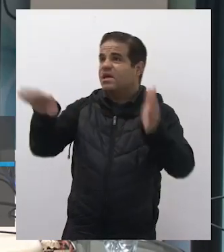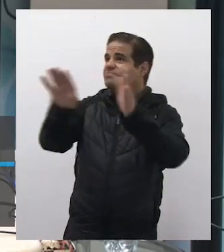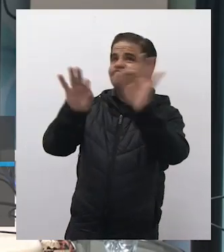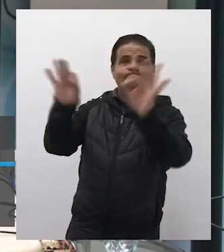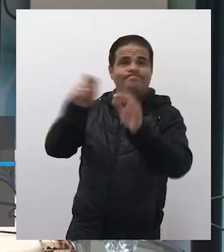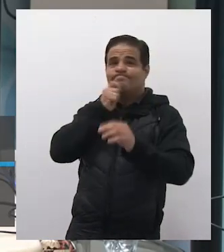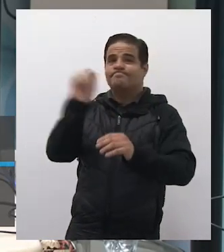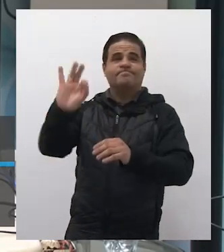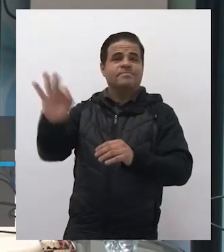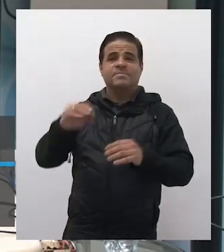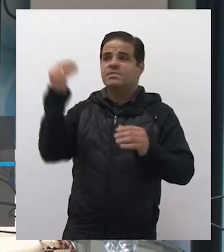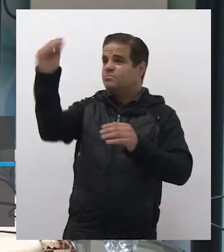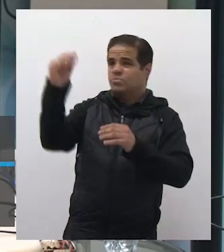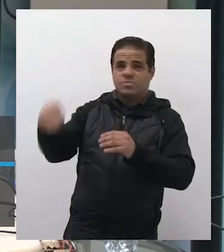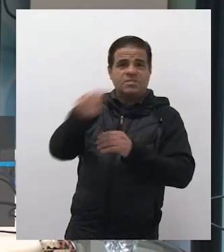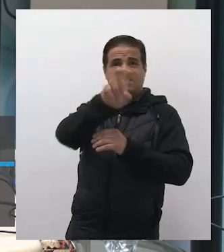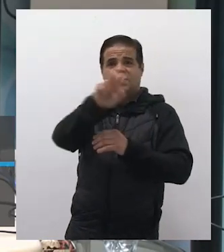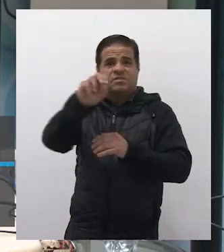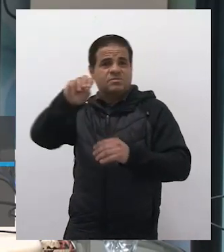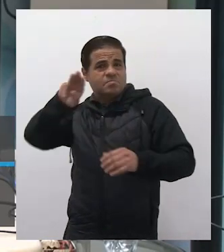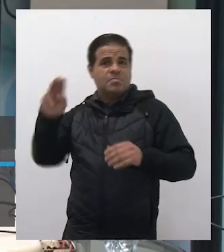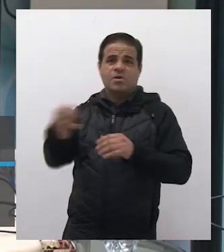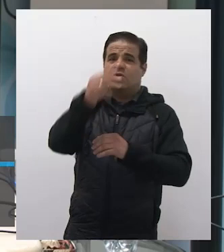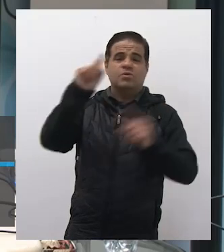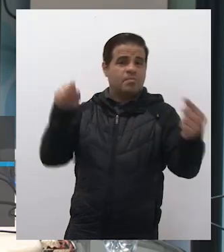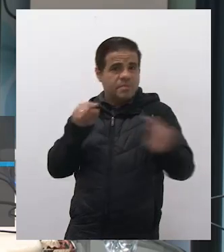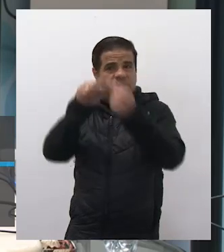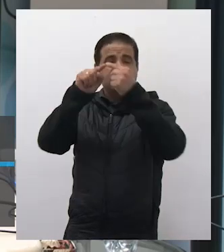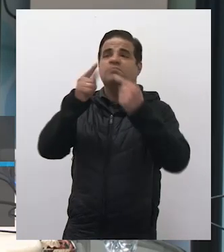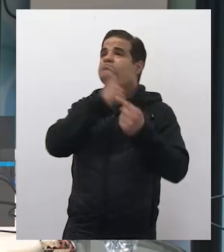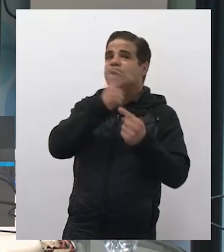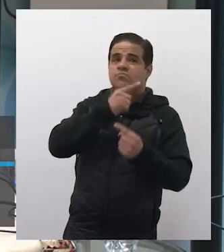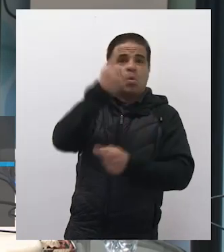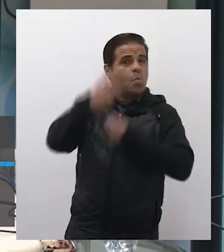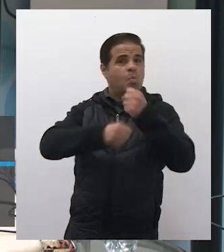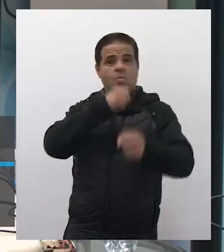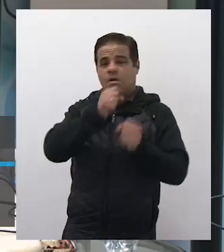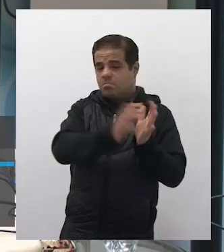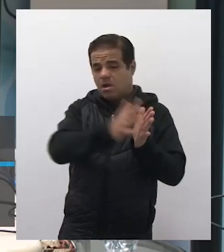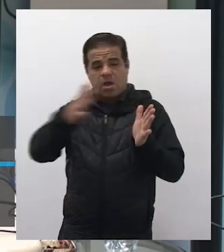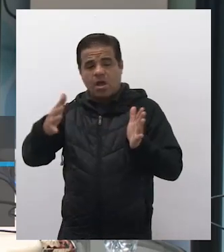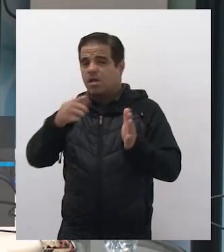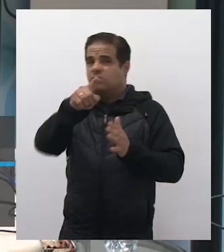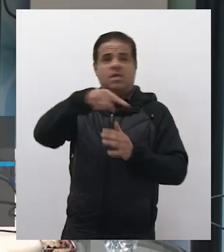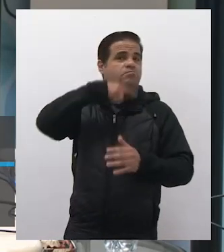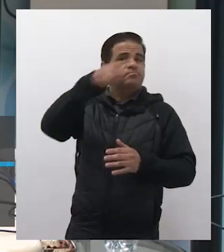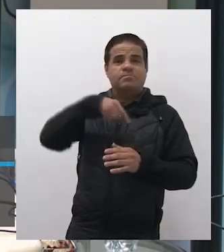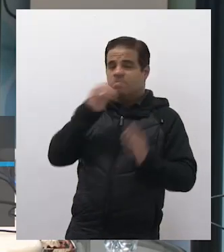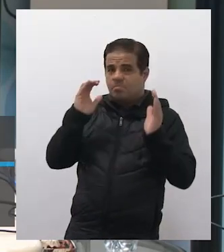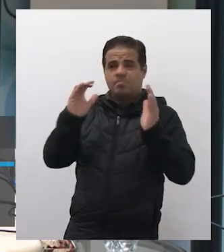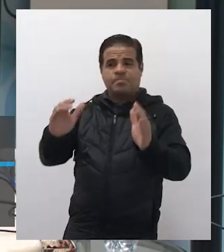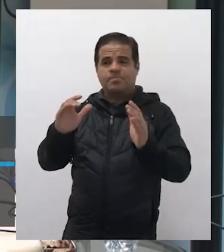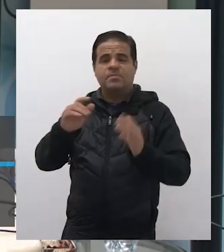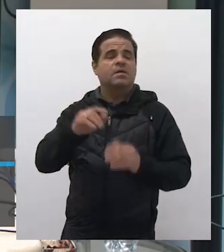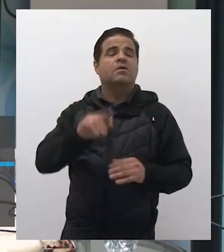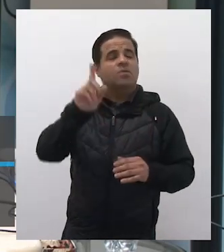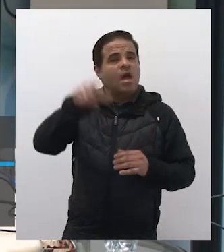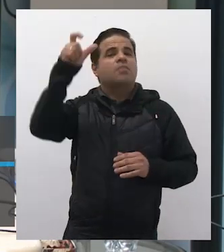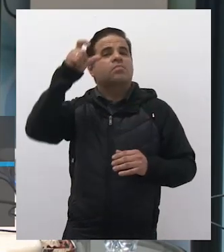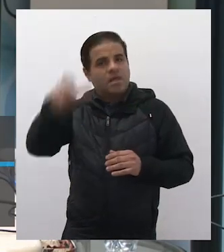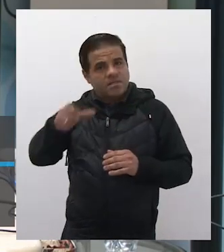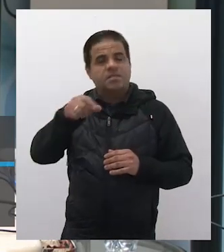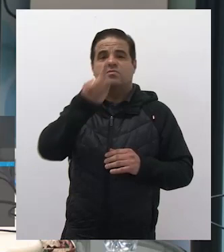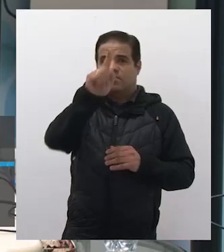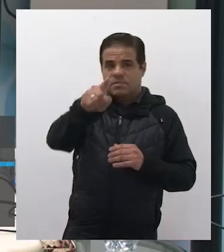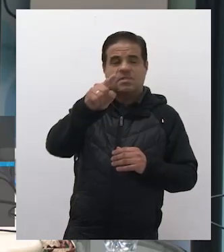né? Porque você pôs 500 milhões de objetivos para dar conta em um ano letivo e você não vai dar conta, né? O interessante